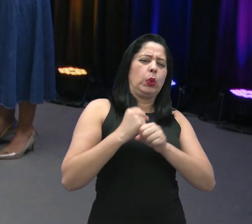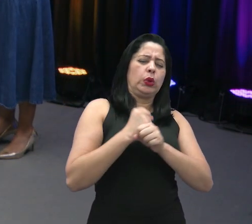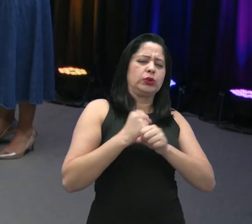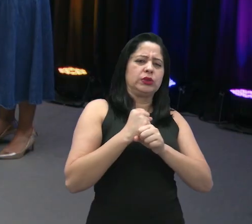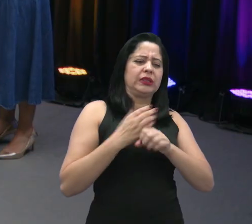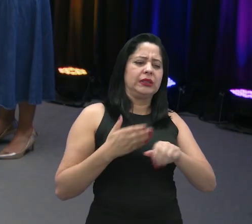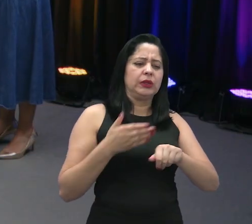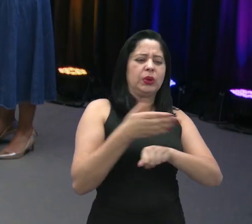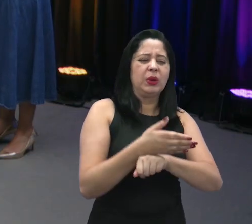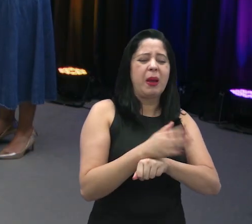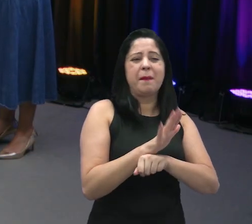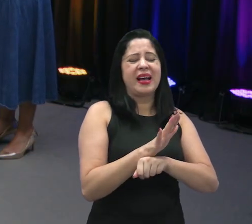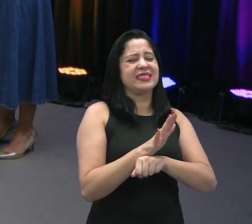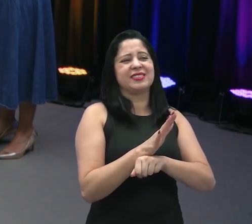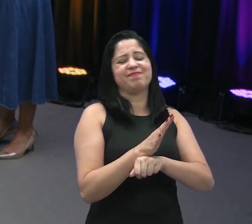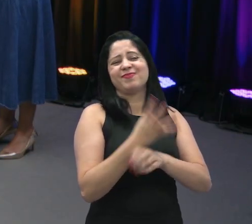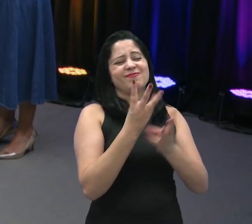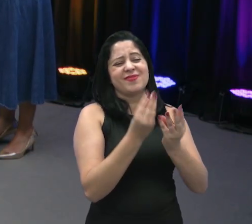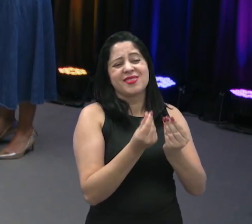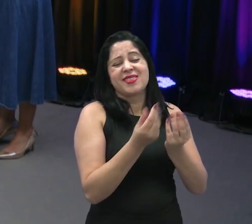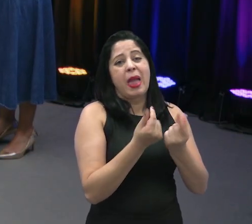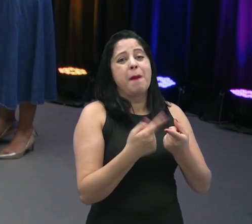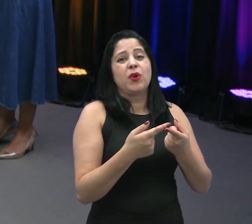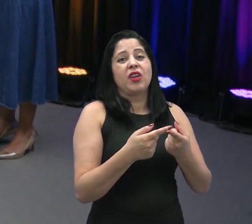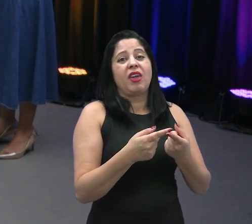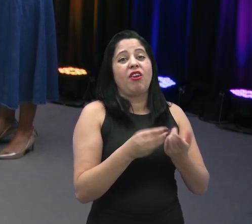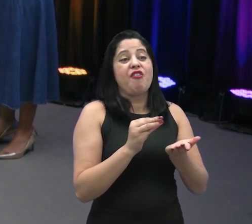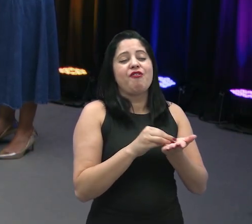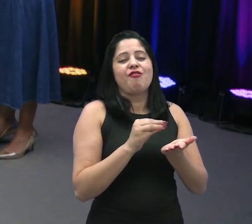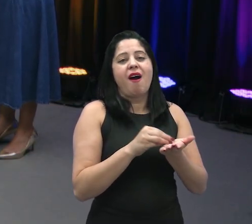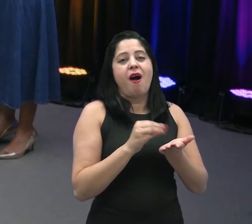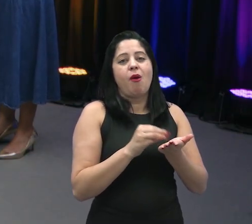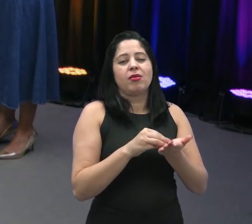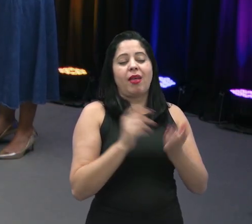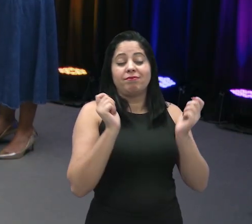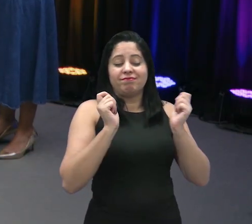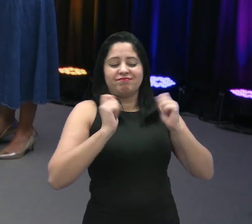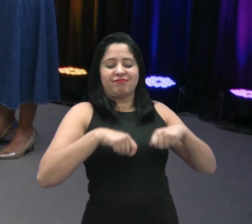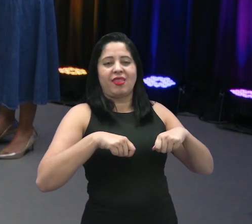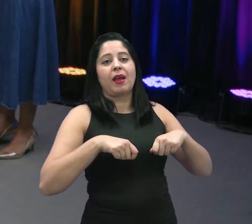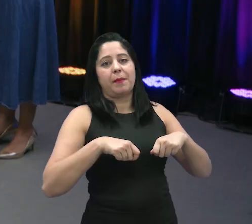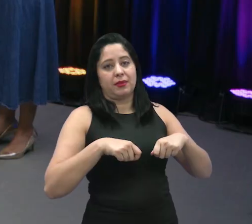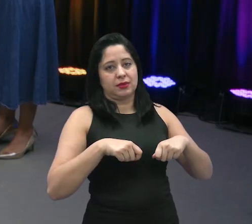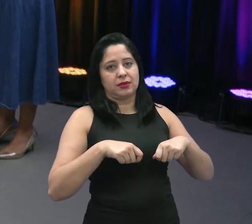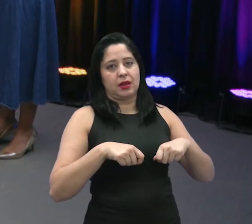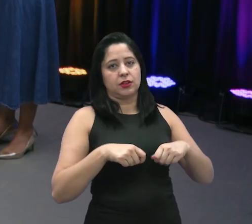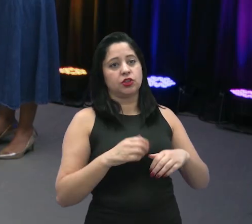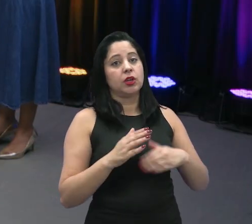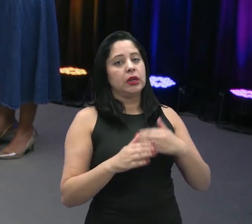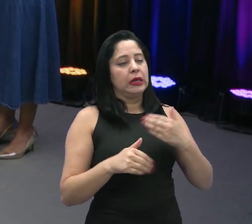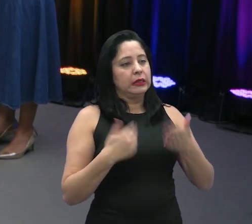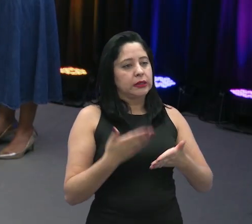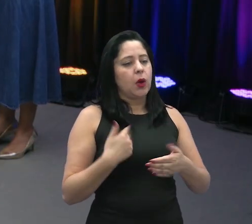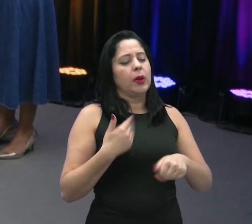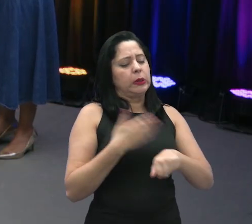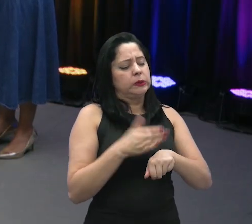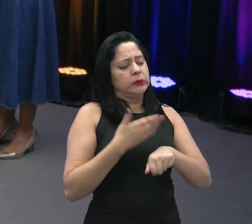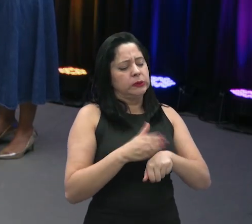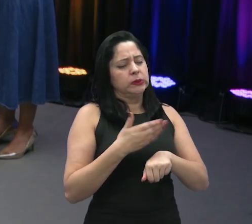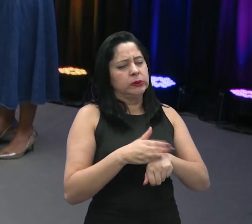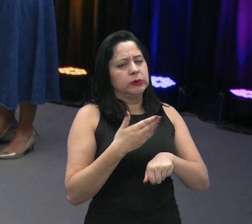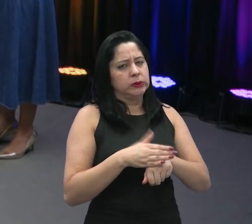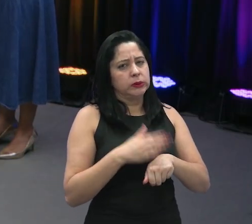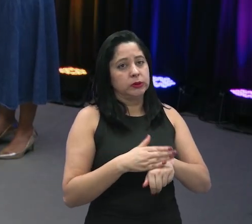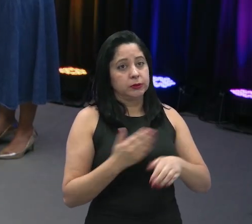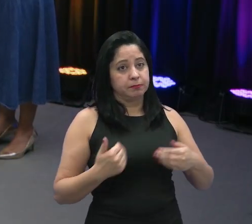atrás. Aí não deu muito certo, então sinto que eu tive que me preparar para poder, né, estar com eles. E esses 2 anos e